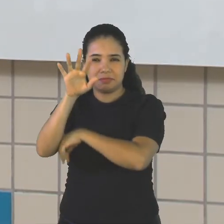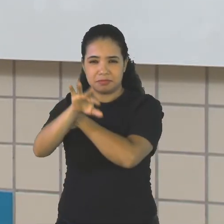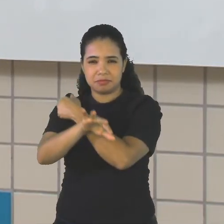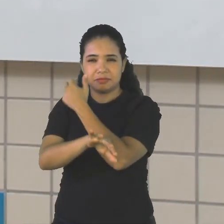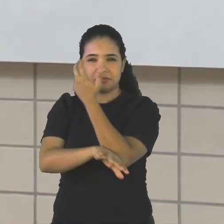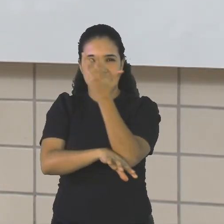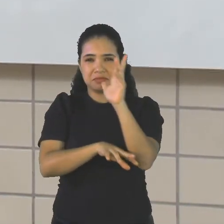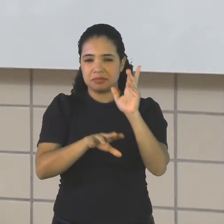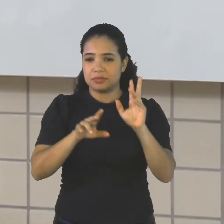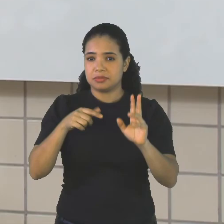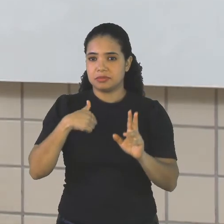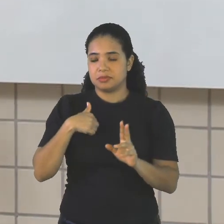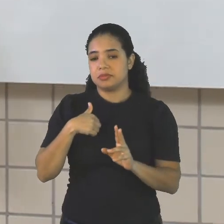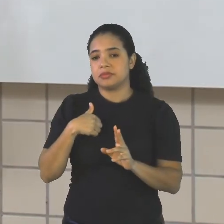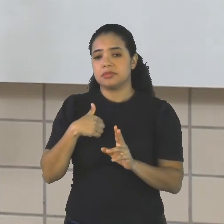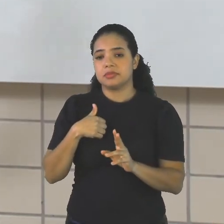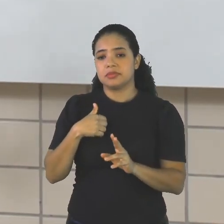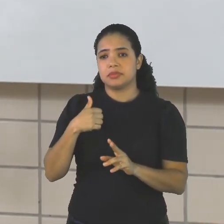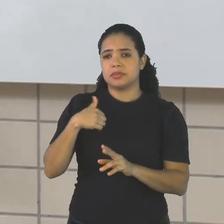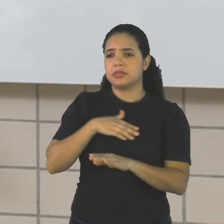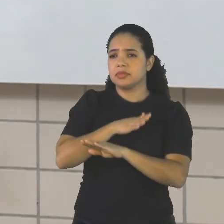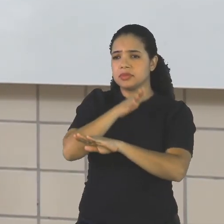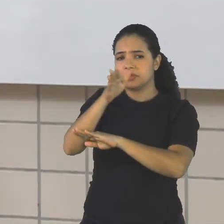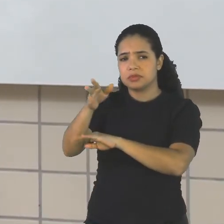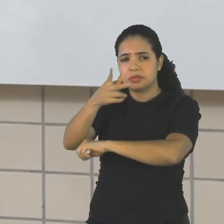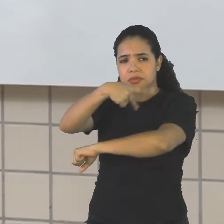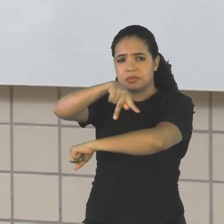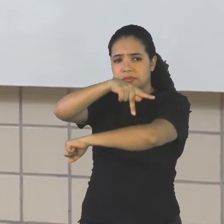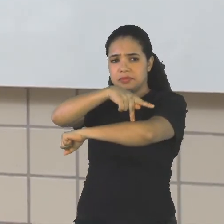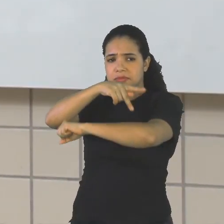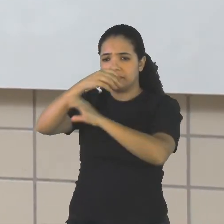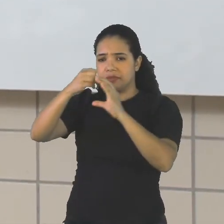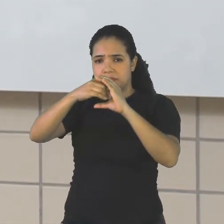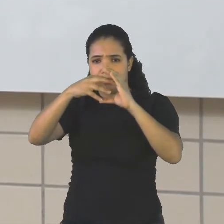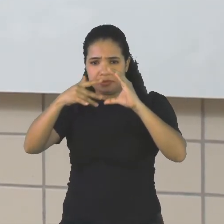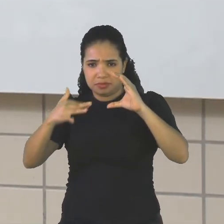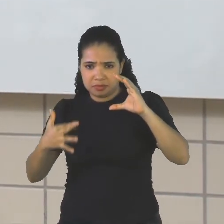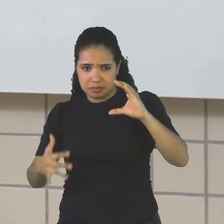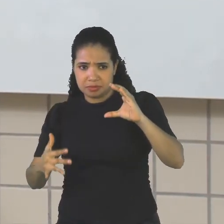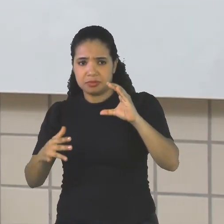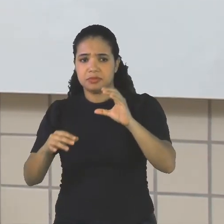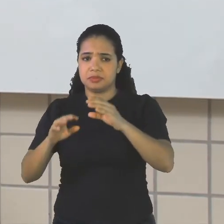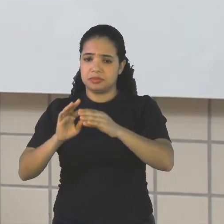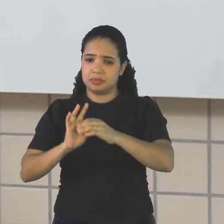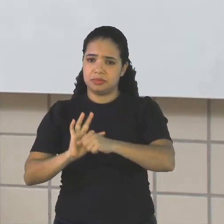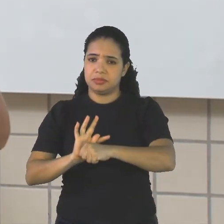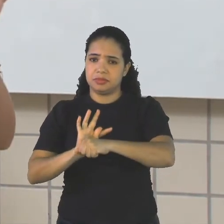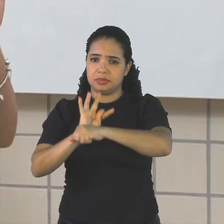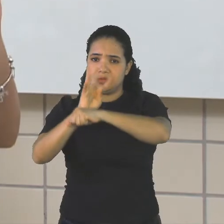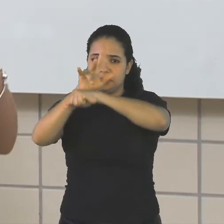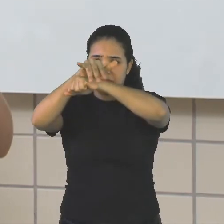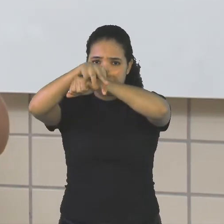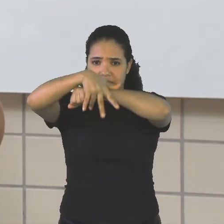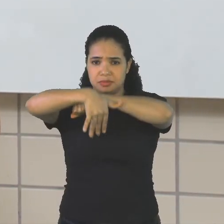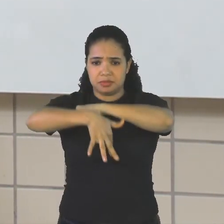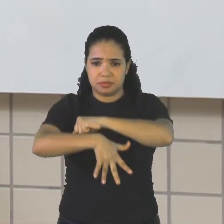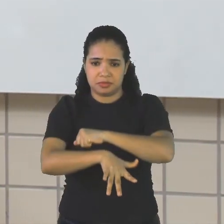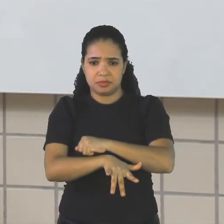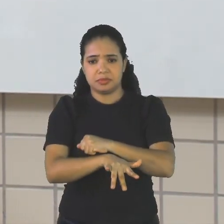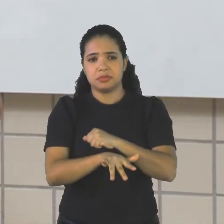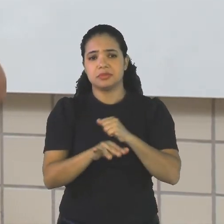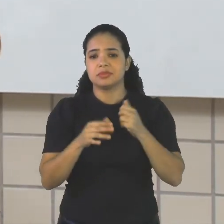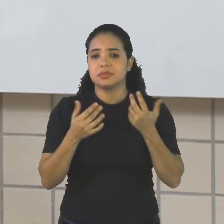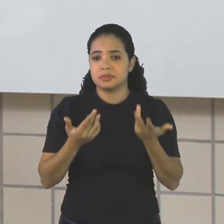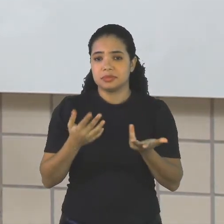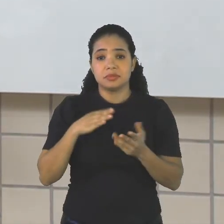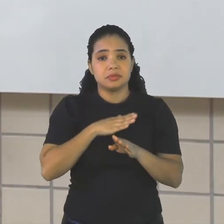aqui que nunca foi por Parque Sazamar, que nunca pegou uma cachoeira de Taquarussu e falou, hoje eu tô afim de ficar quieto? Quem que nunca